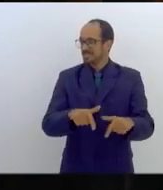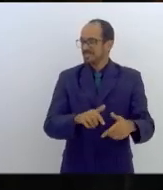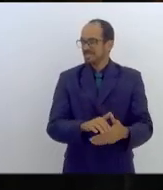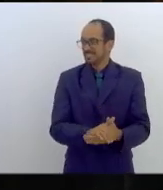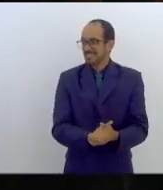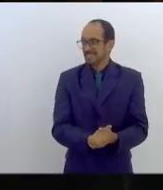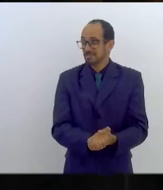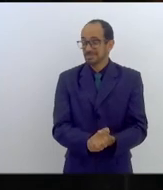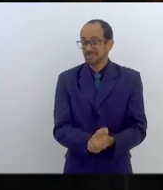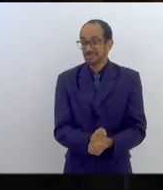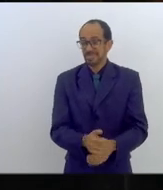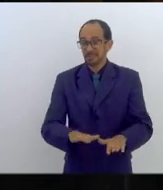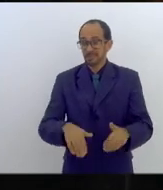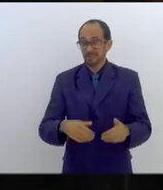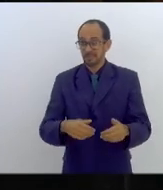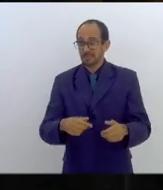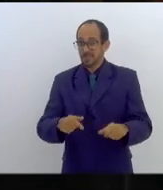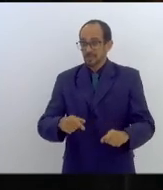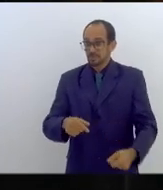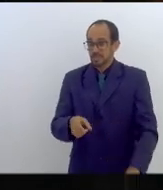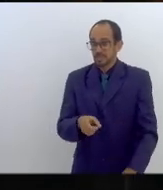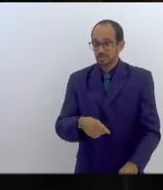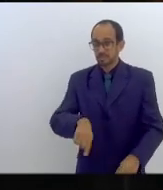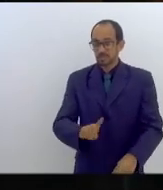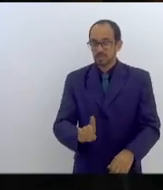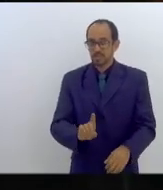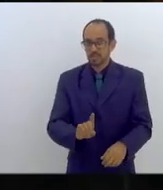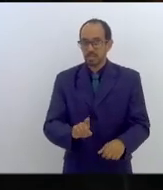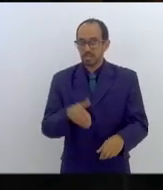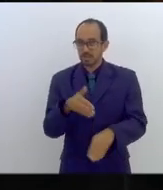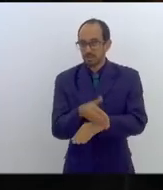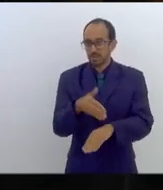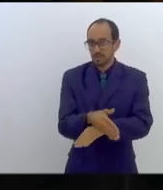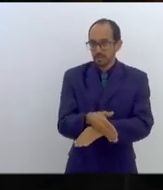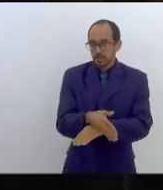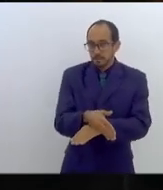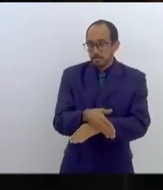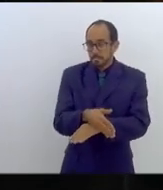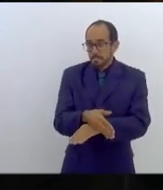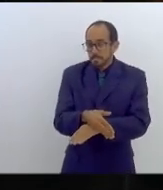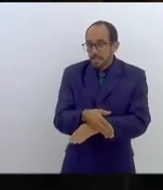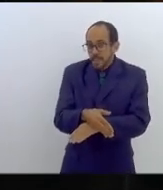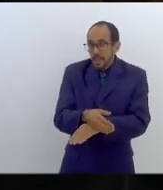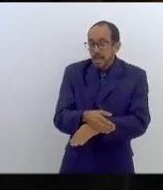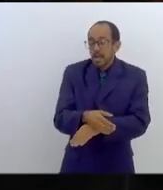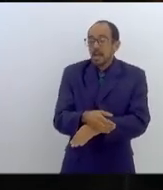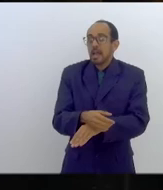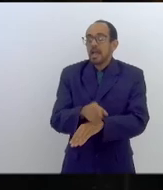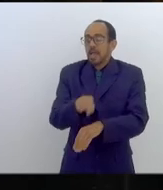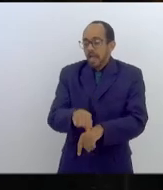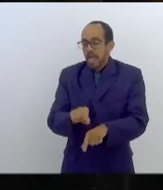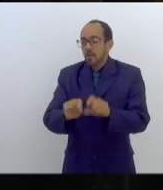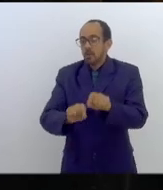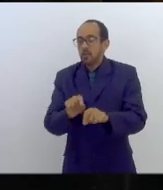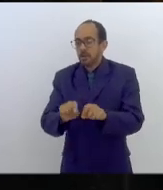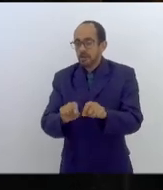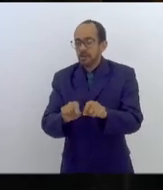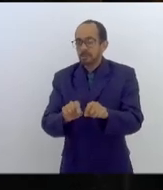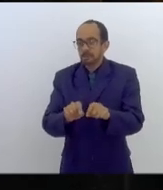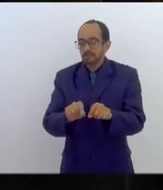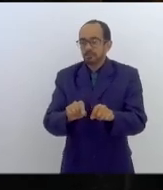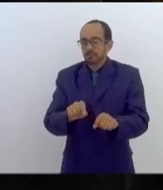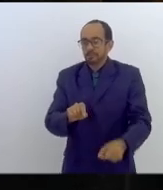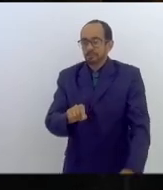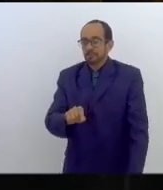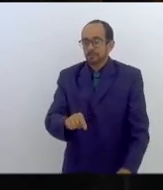servir é intervir em favor dos necessitados servir é a ver os criticam servir